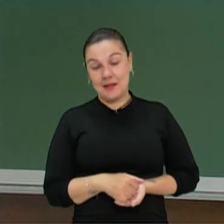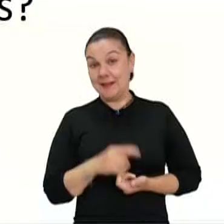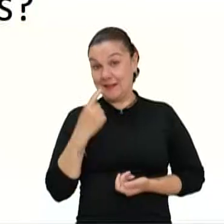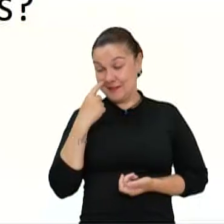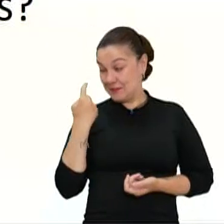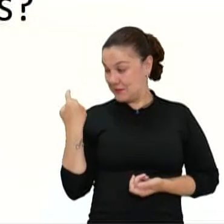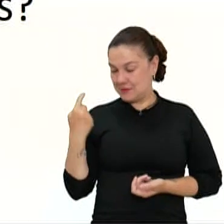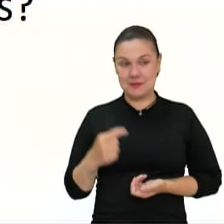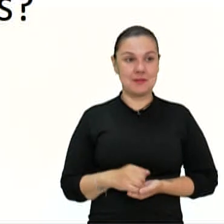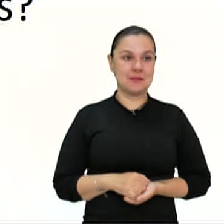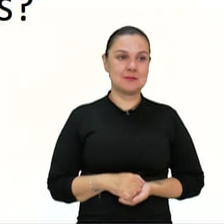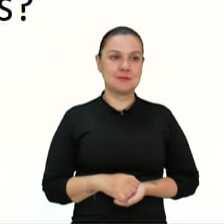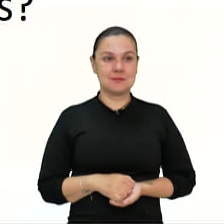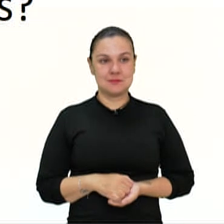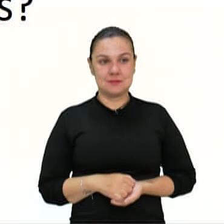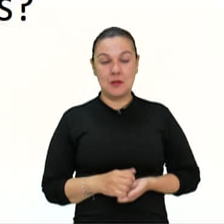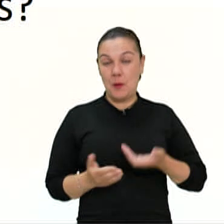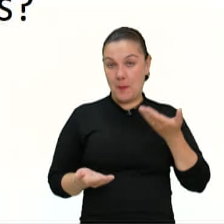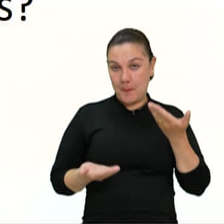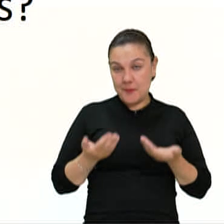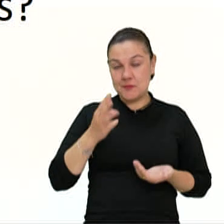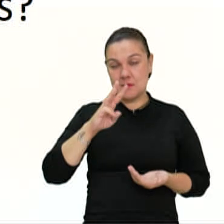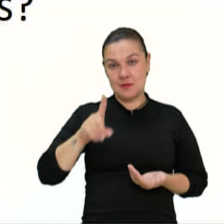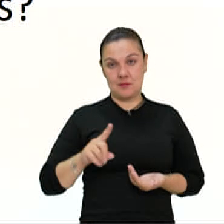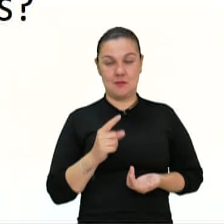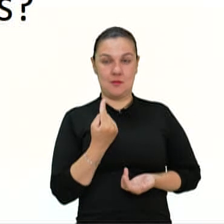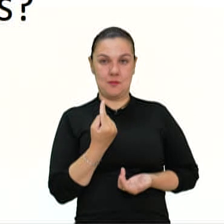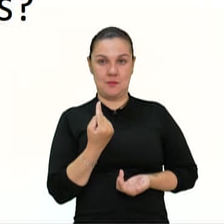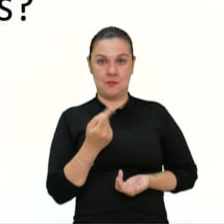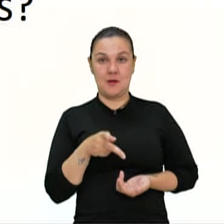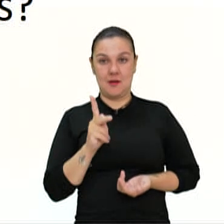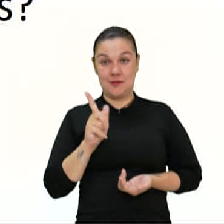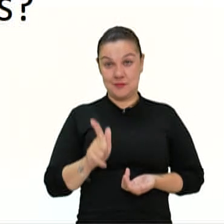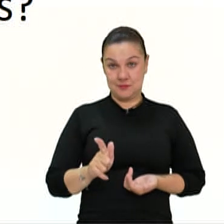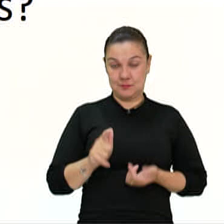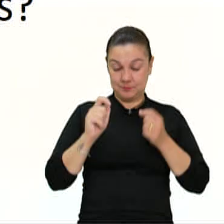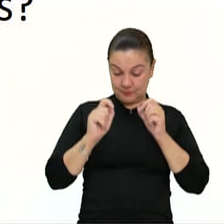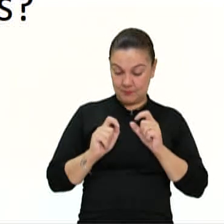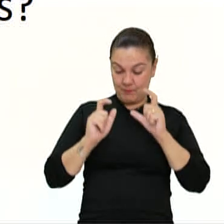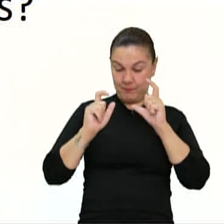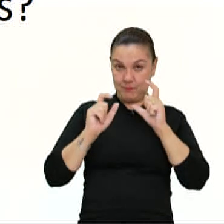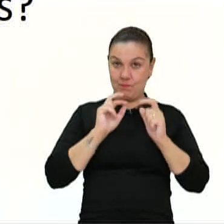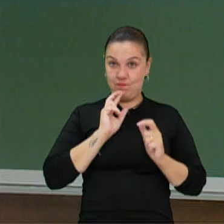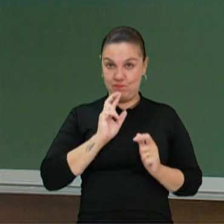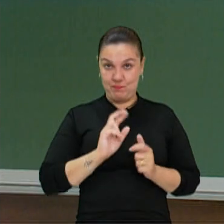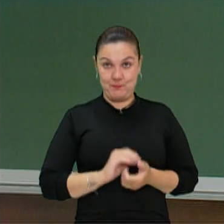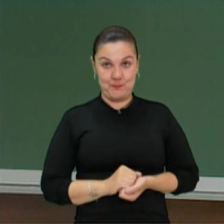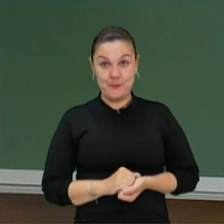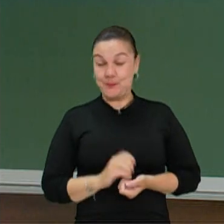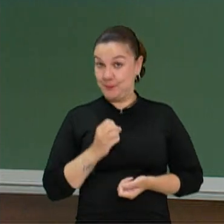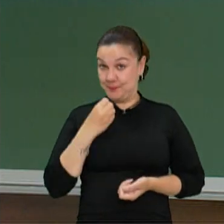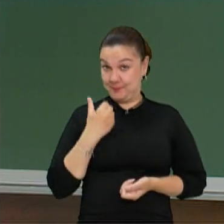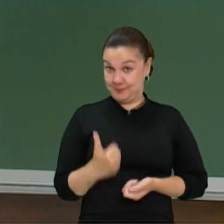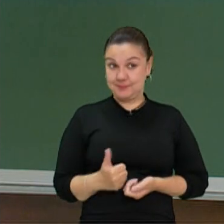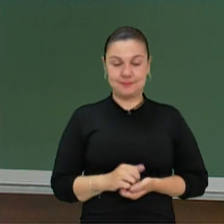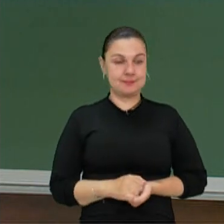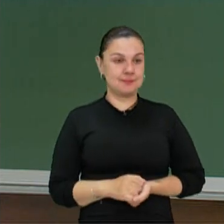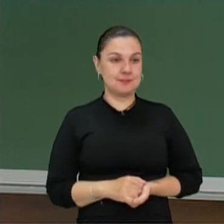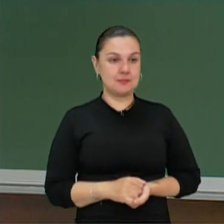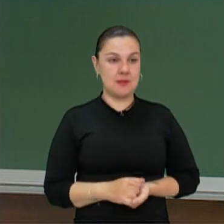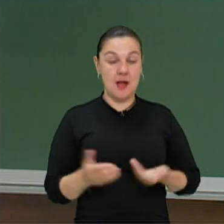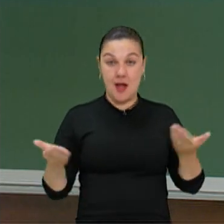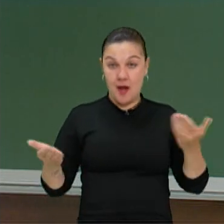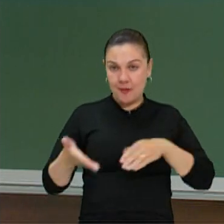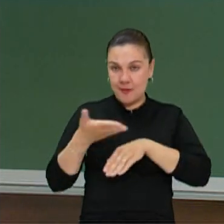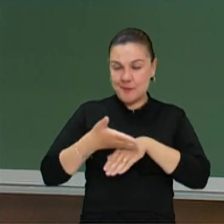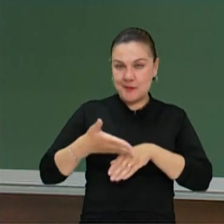Então, o peso médio foi 3,1 kg. Só destacando aqui a resposta. Tudo bem? Então lá,